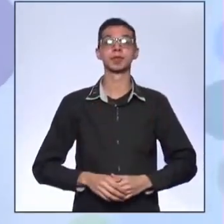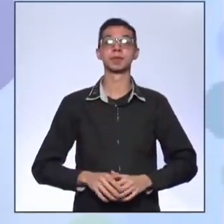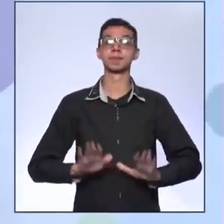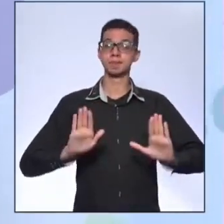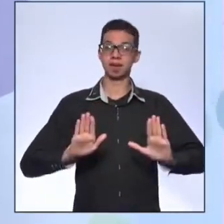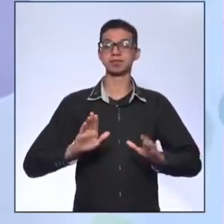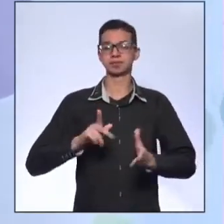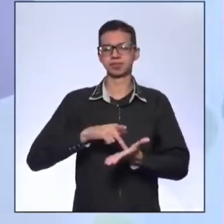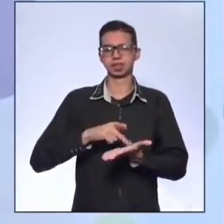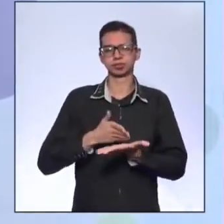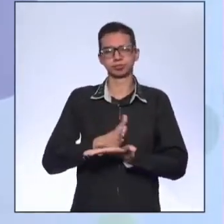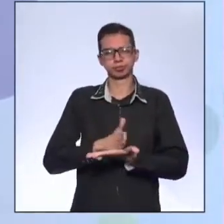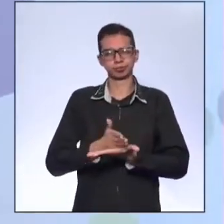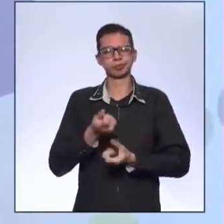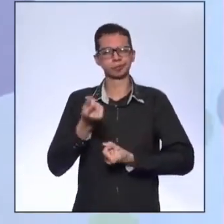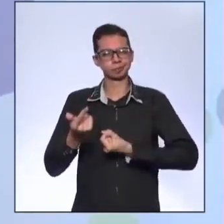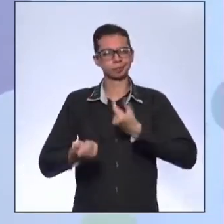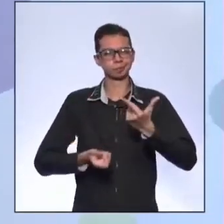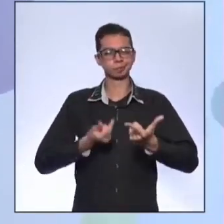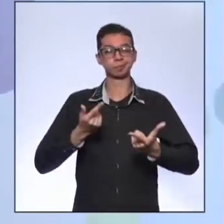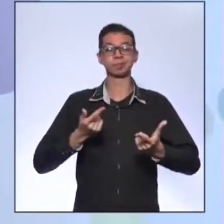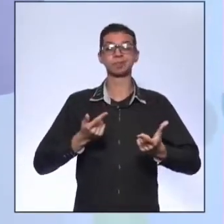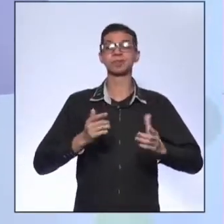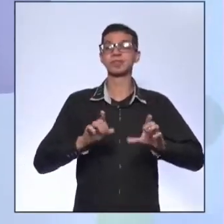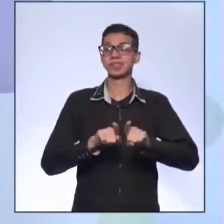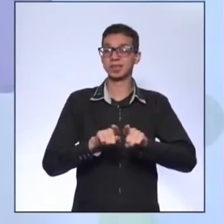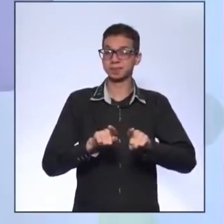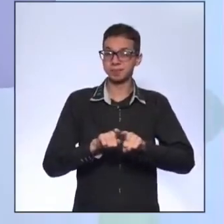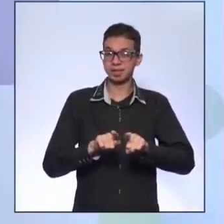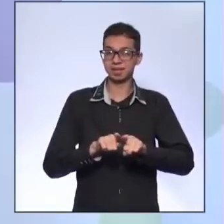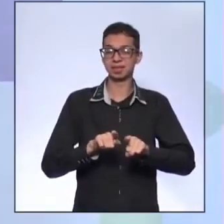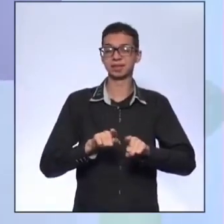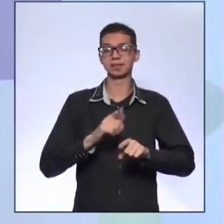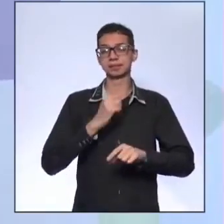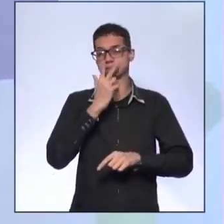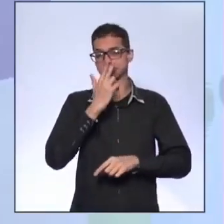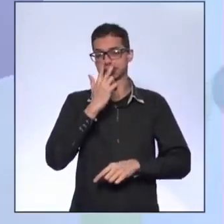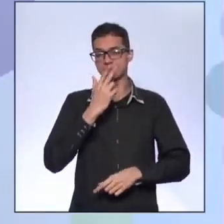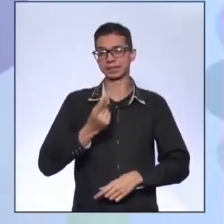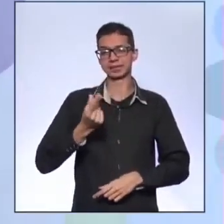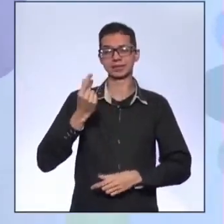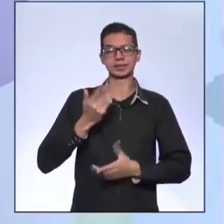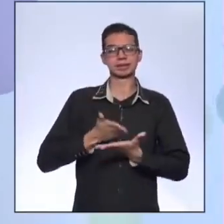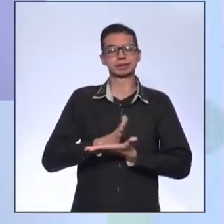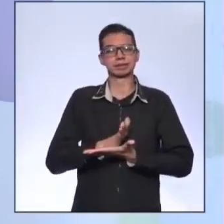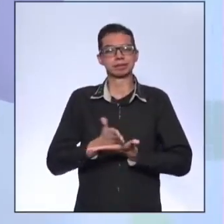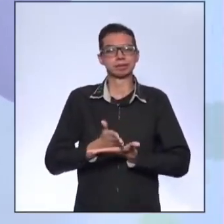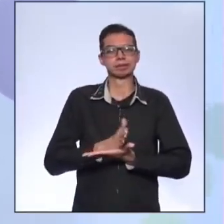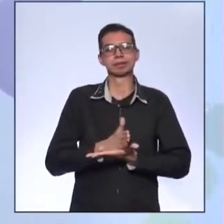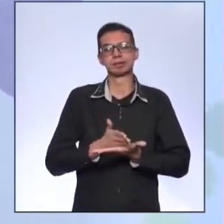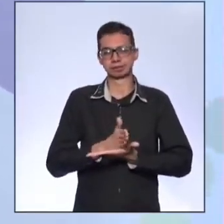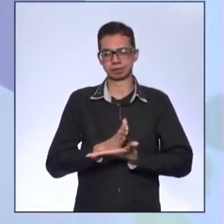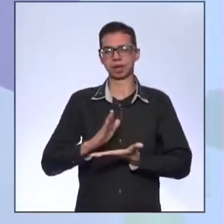desconforto e até mesmo, né, gerou-se uma celeuma na época, né, um desconforto